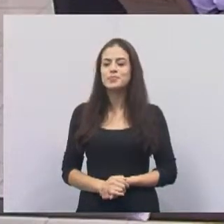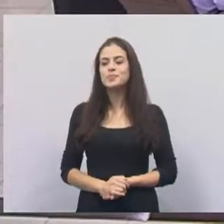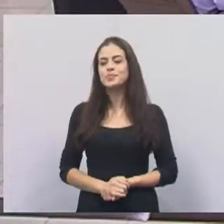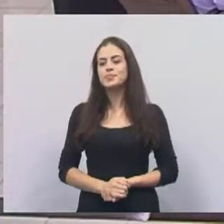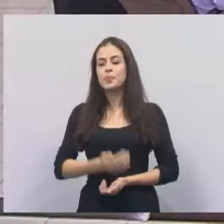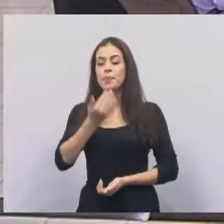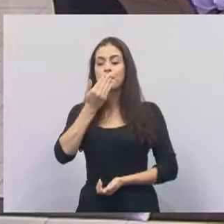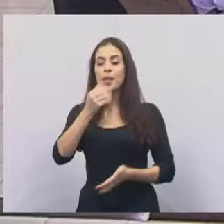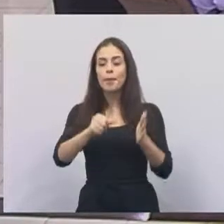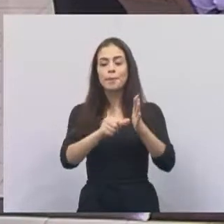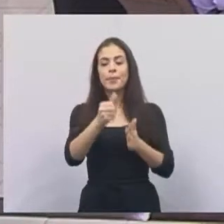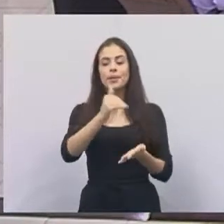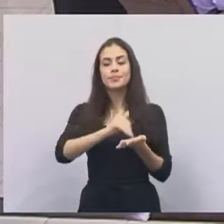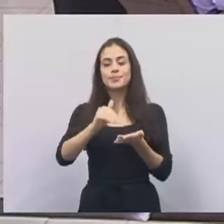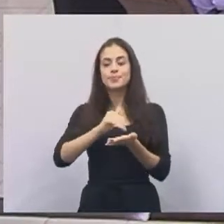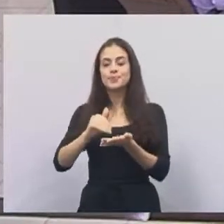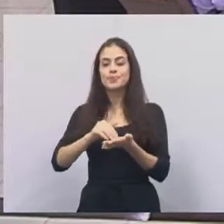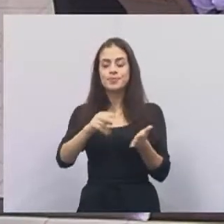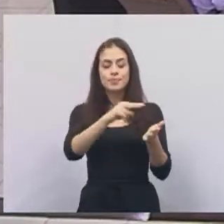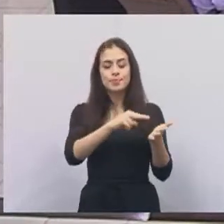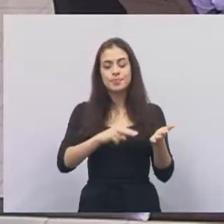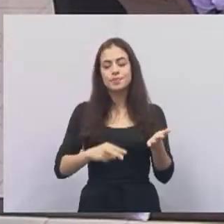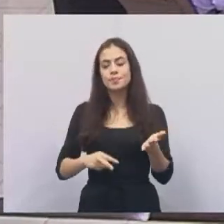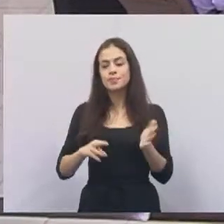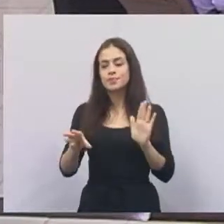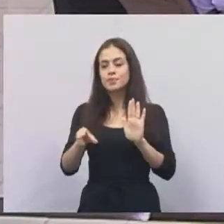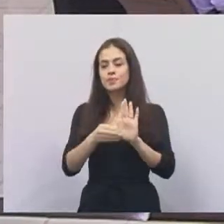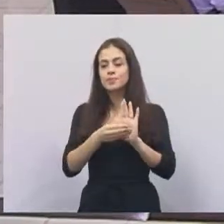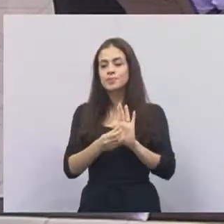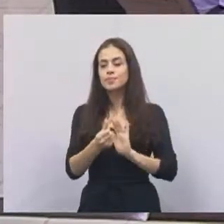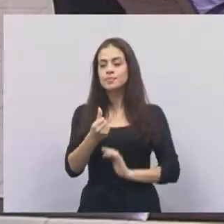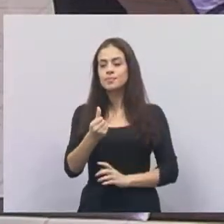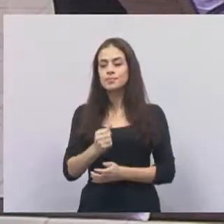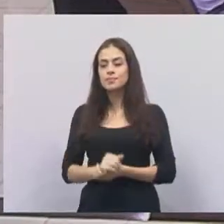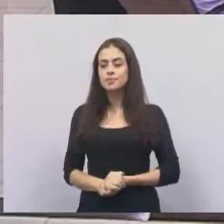essa primeira secretária que faça leitura da emenda número um